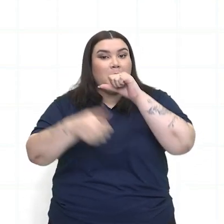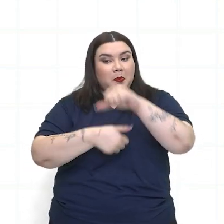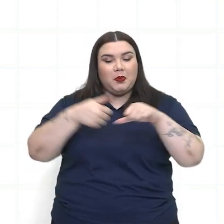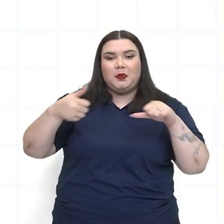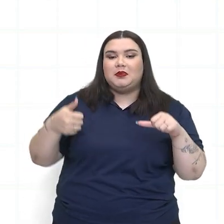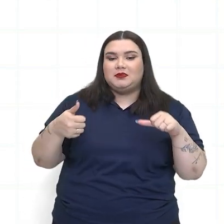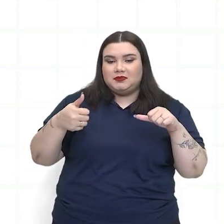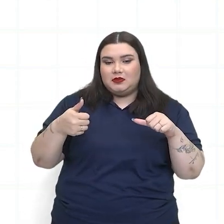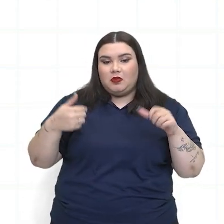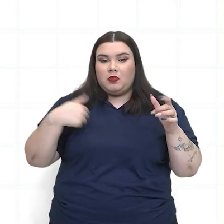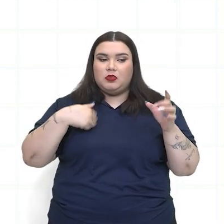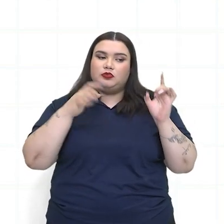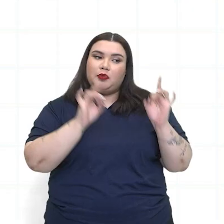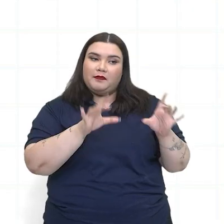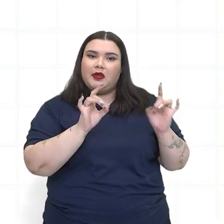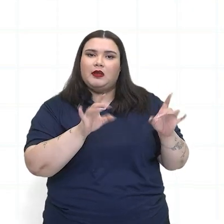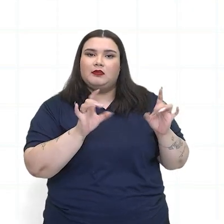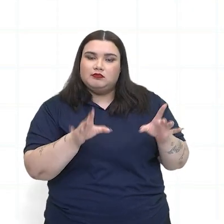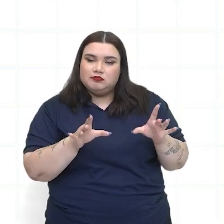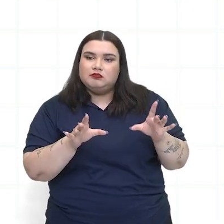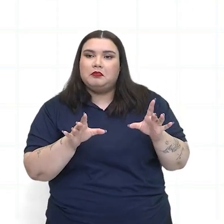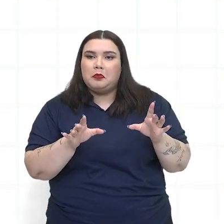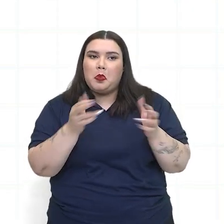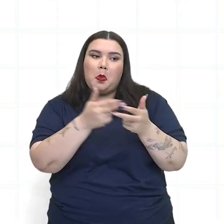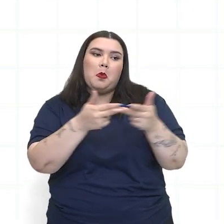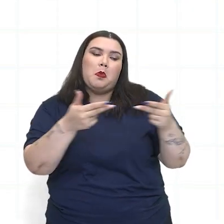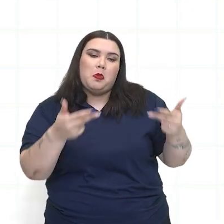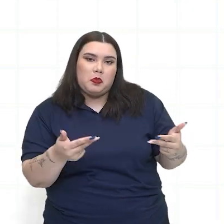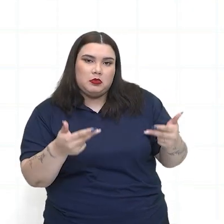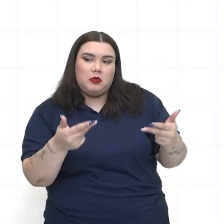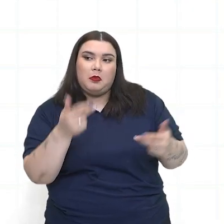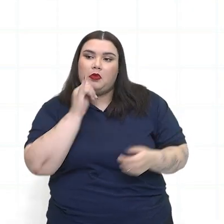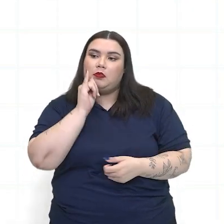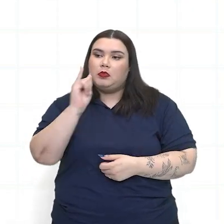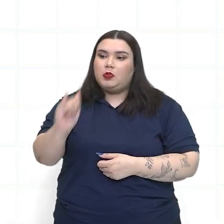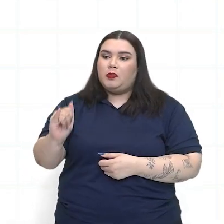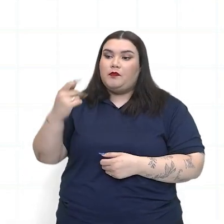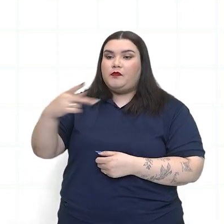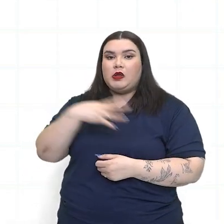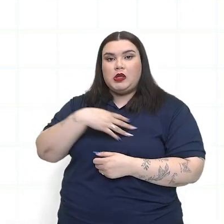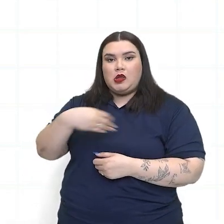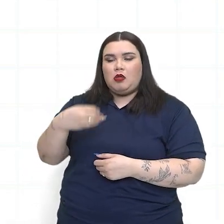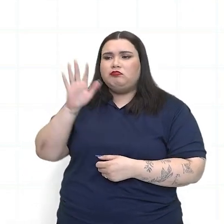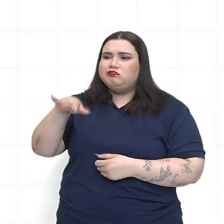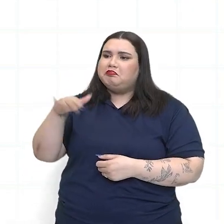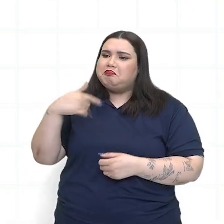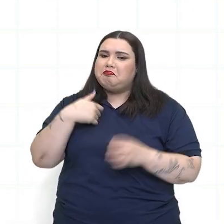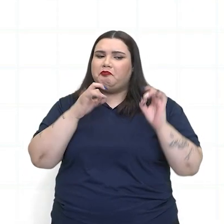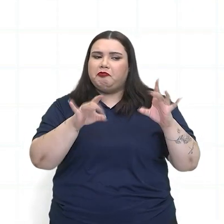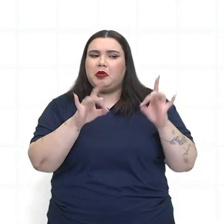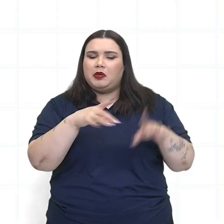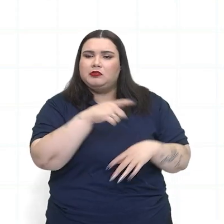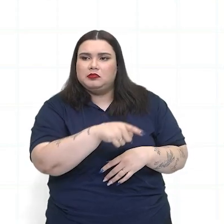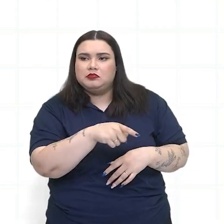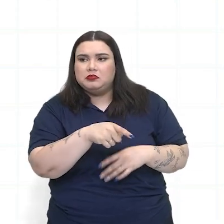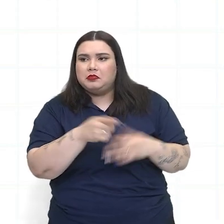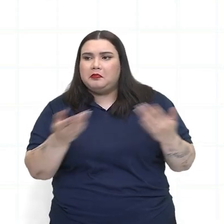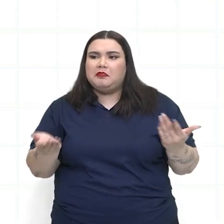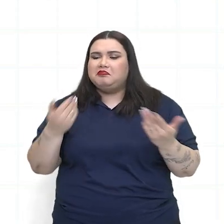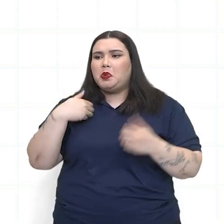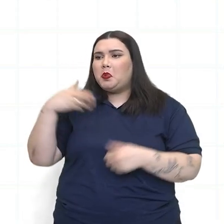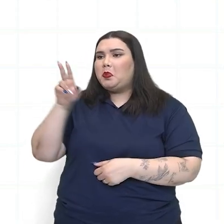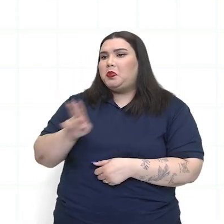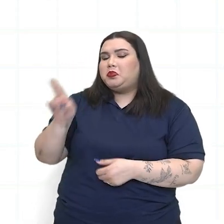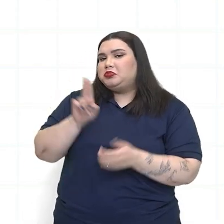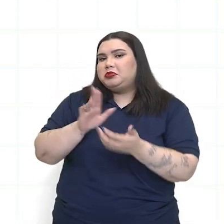completamente. Estou vendendo, você está vendendo alguma coisa e você está dizendo isso para o seu filho. Por que você está vendendo alguma